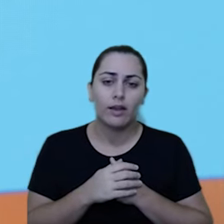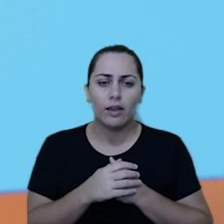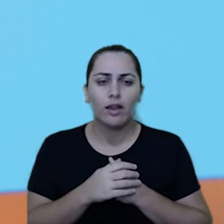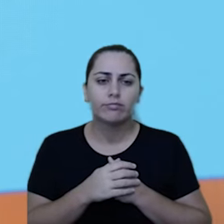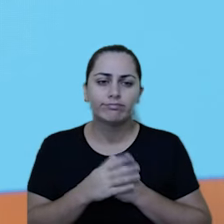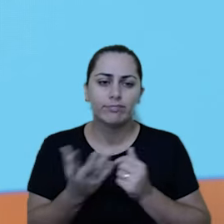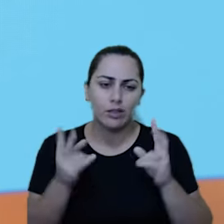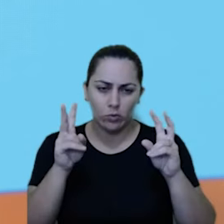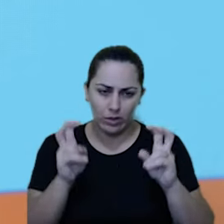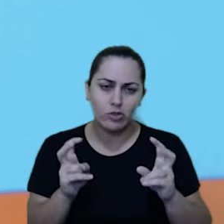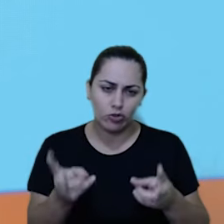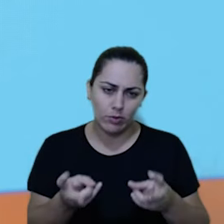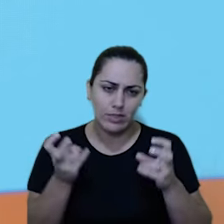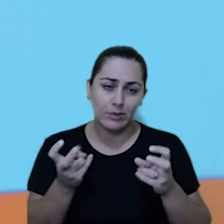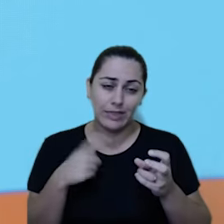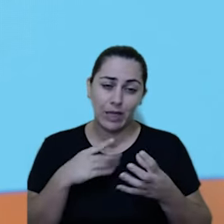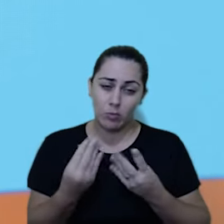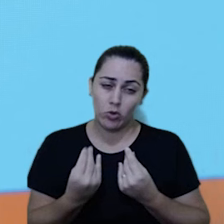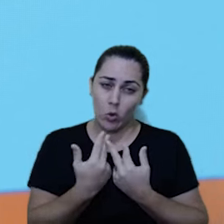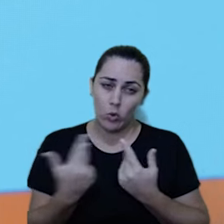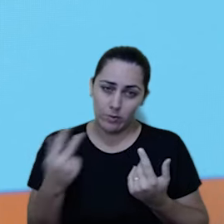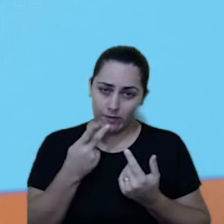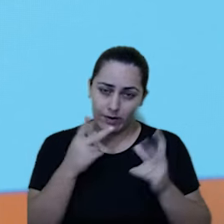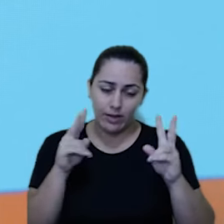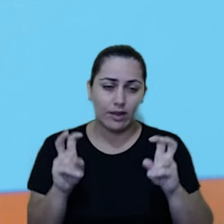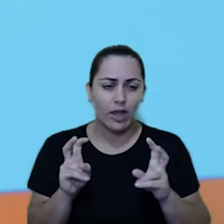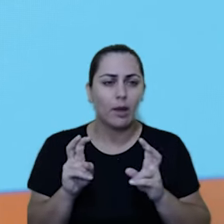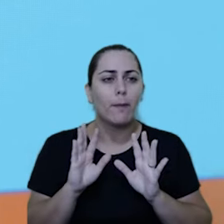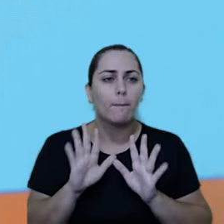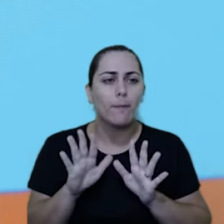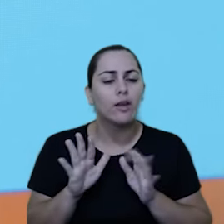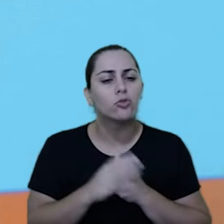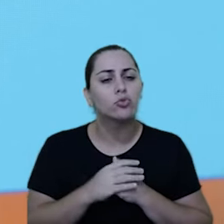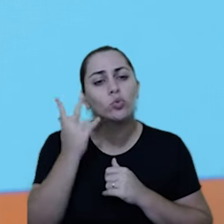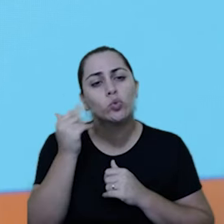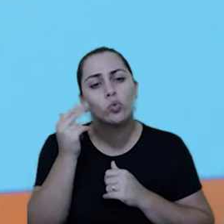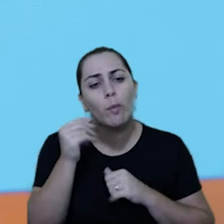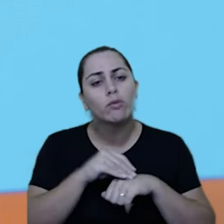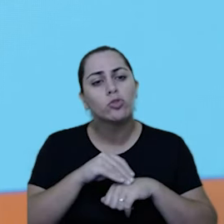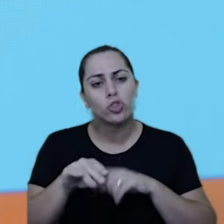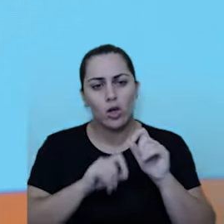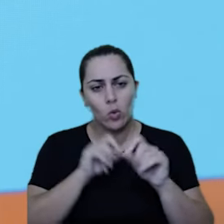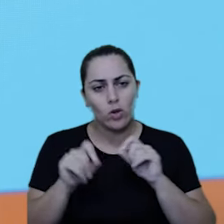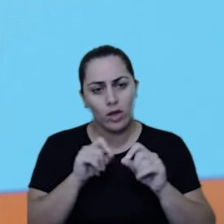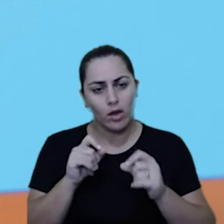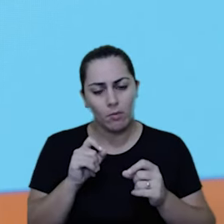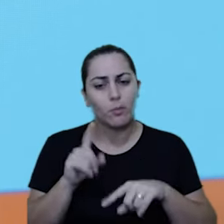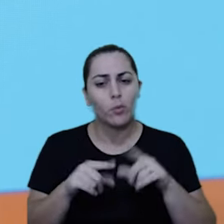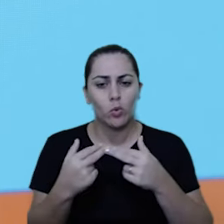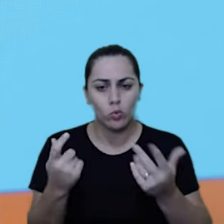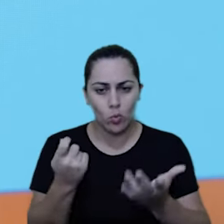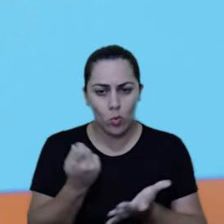eu assunto como a gente né já percebe Ele é bem vasto mas e normalmente a dica de você comprar um